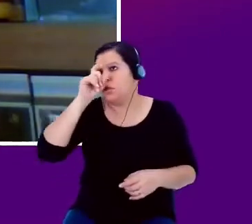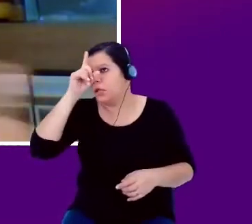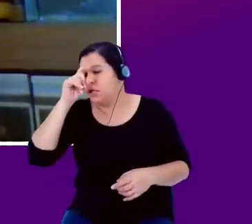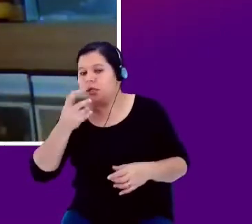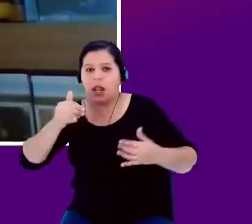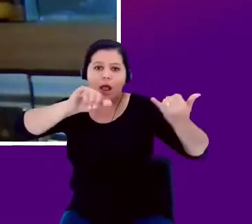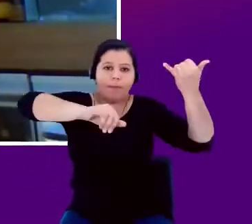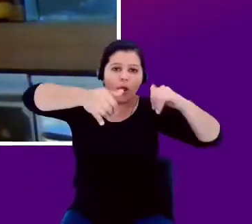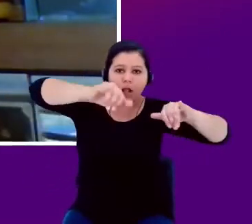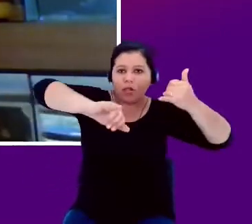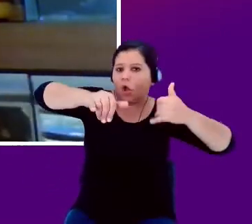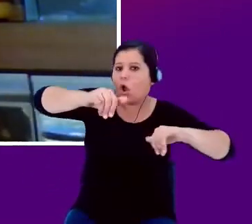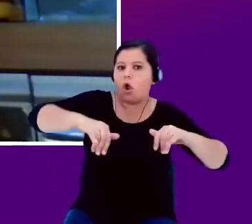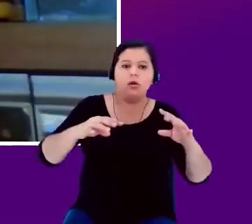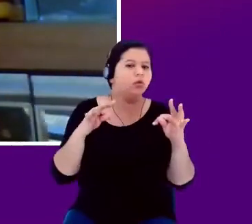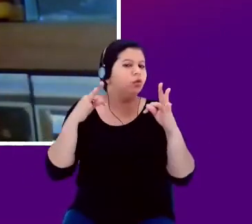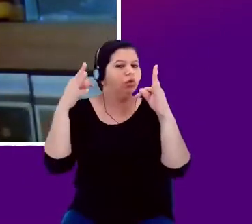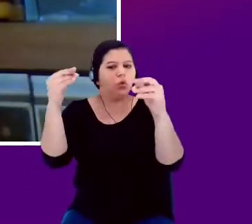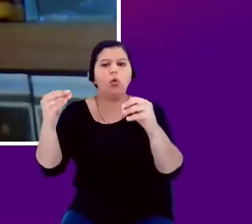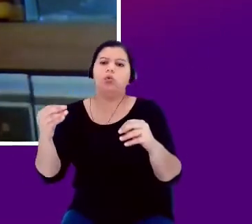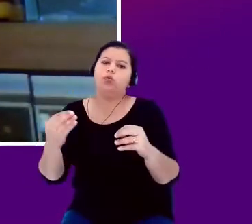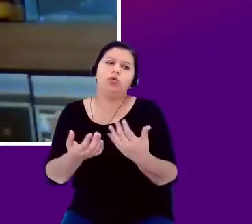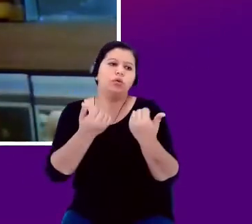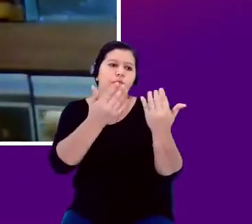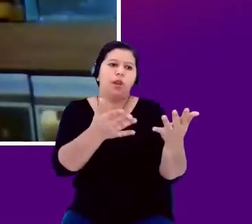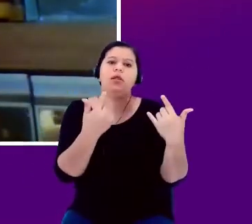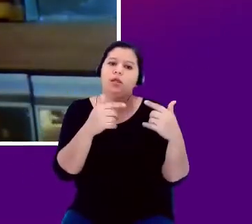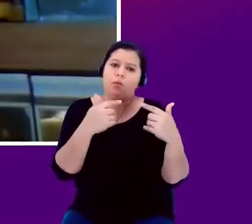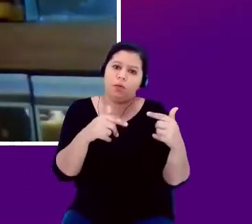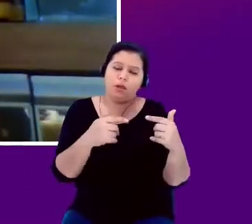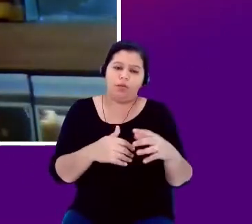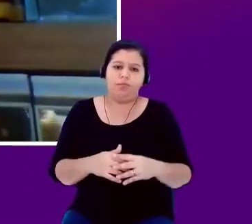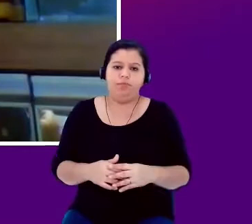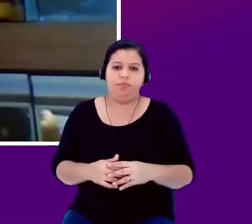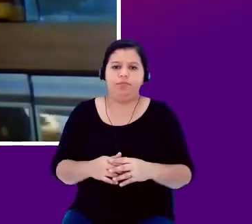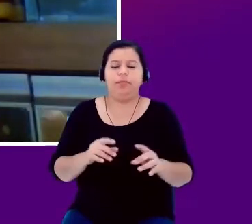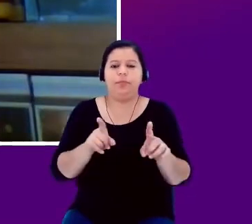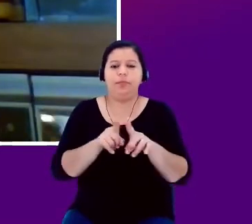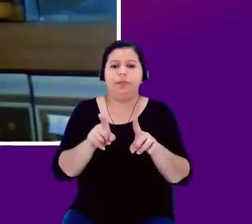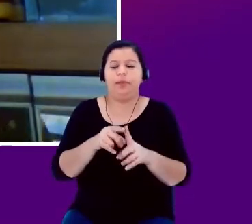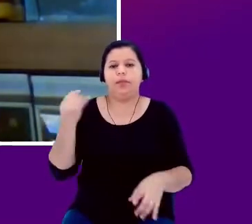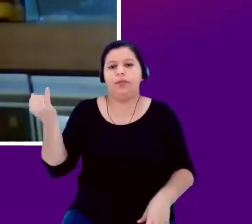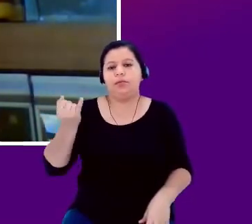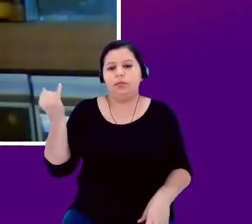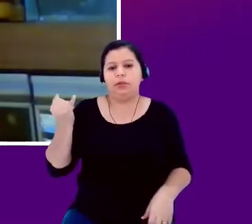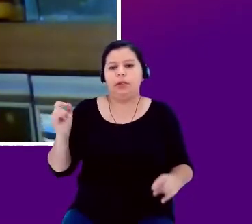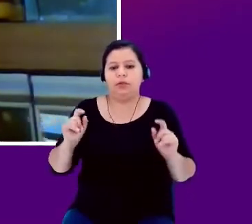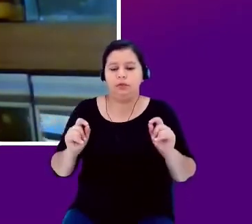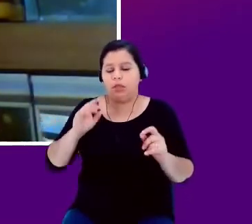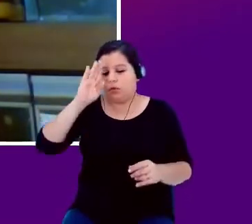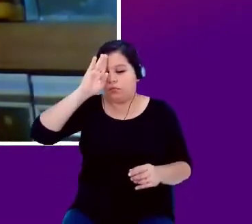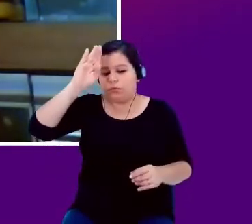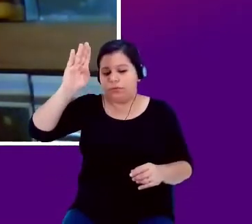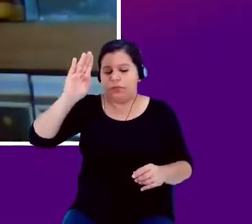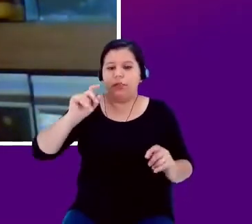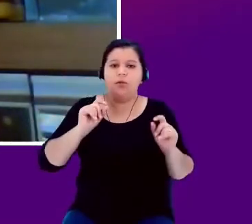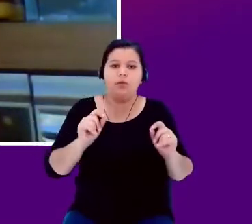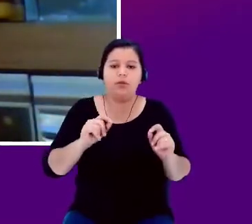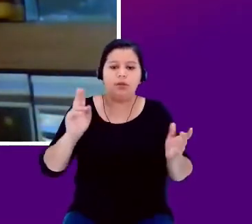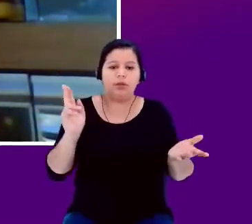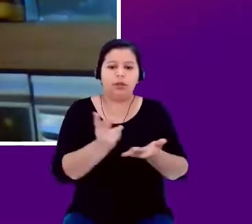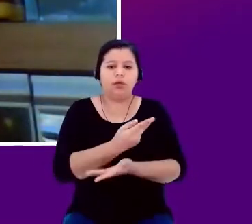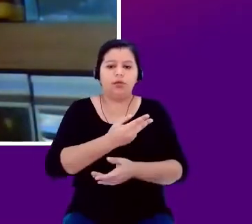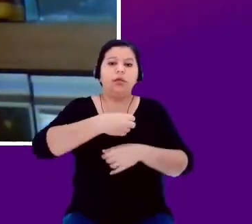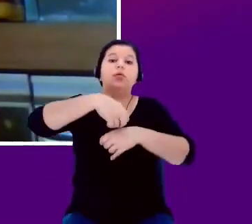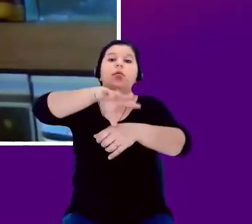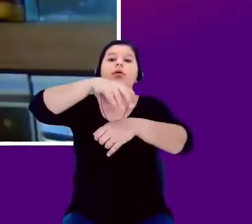laboratórios, prestadores de serviço em geral. Outro ponto que também é relevante e que é fundamental também que ocorra o